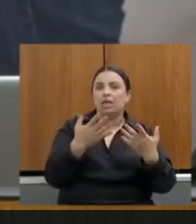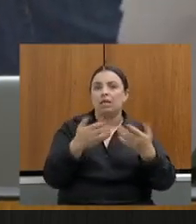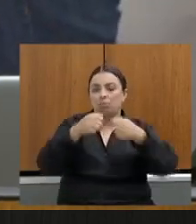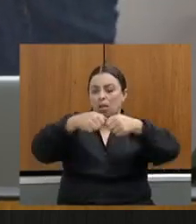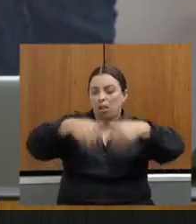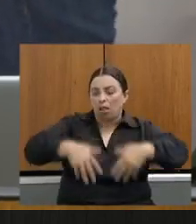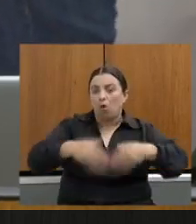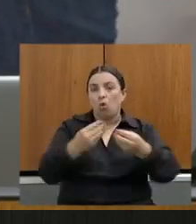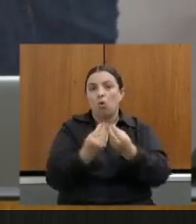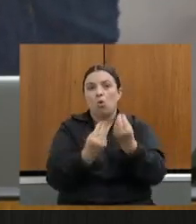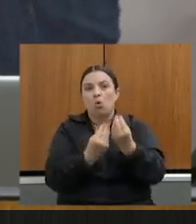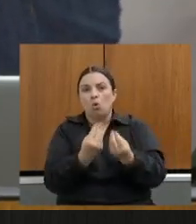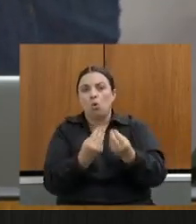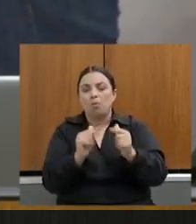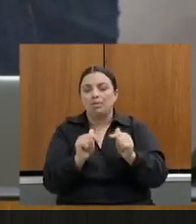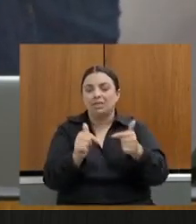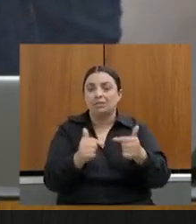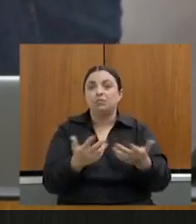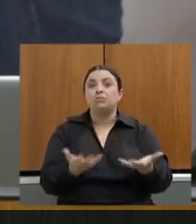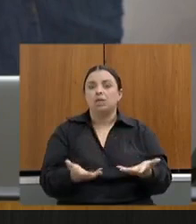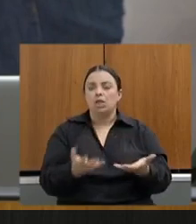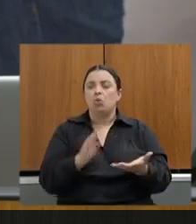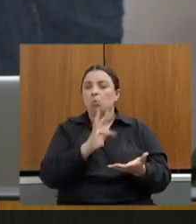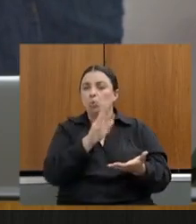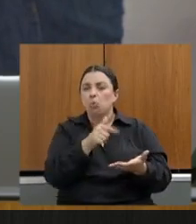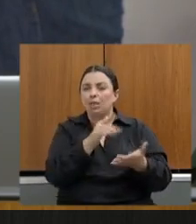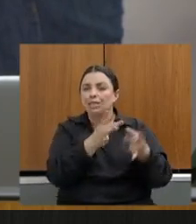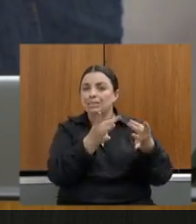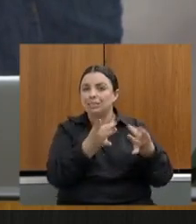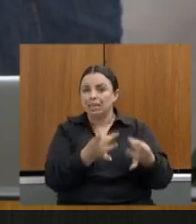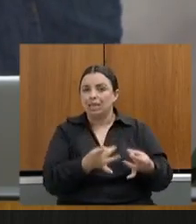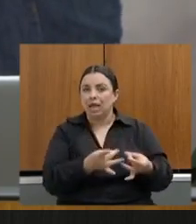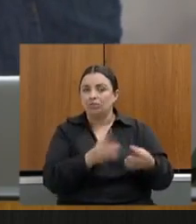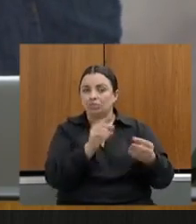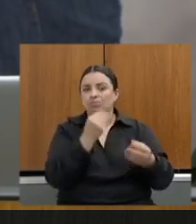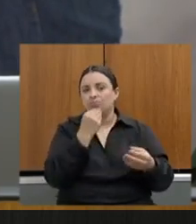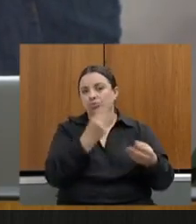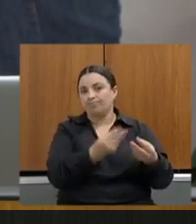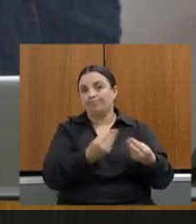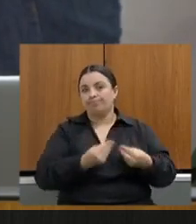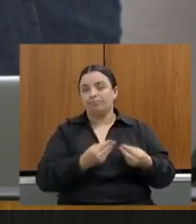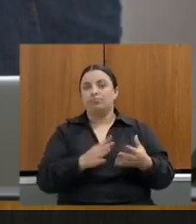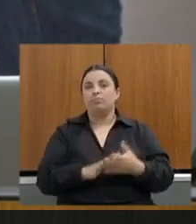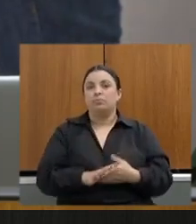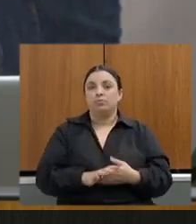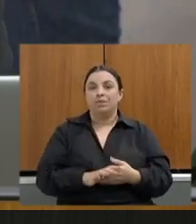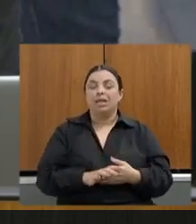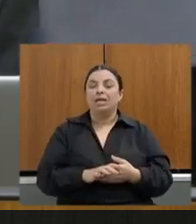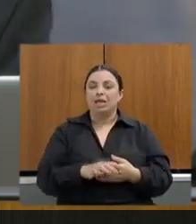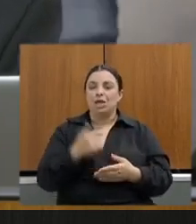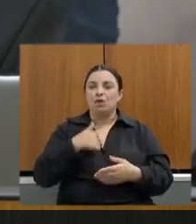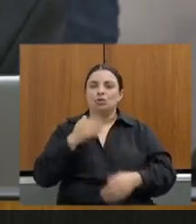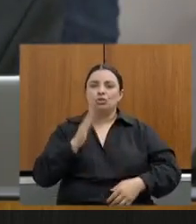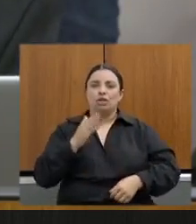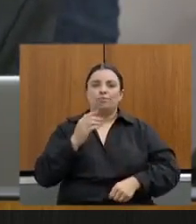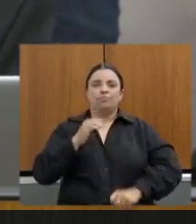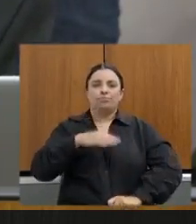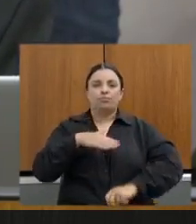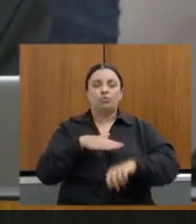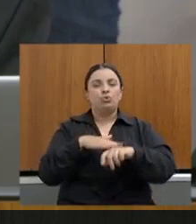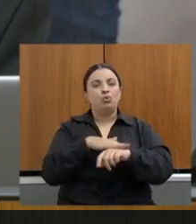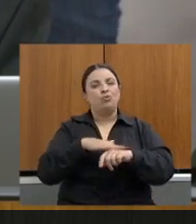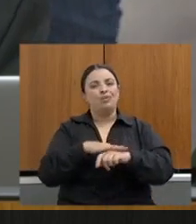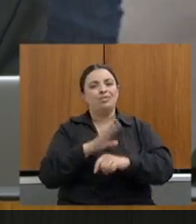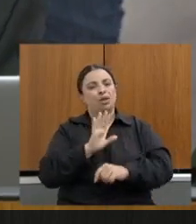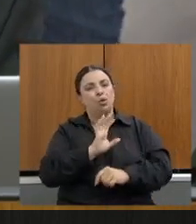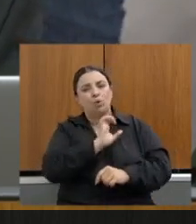proceder a arca mente tudo isso eu lembro se era tarde que eu cheguei a conversar com meu querido e professor né que é esse